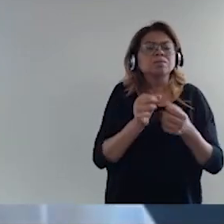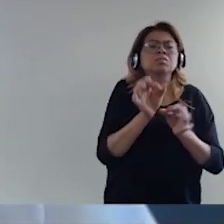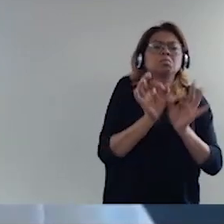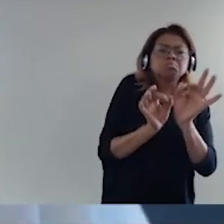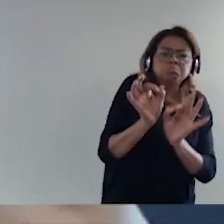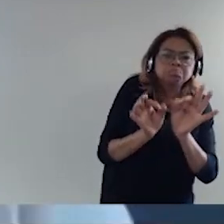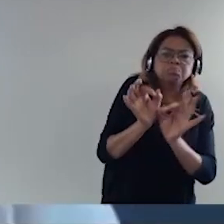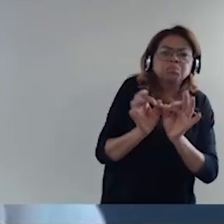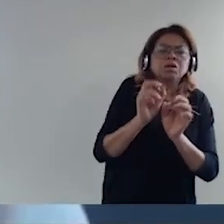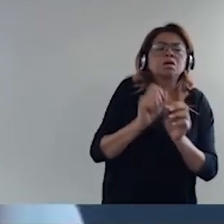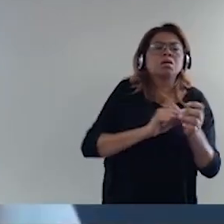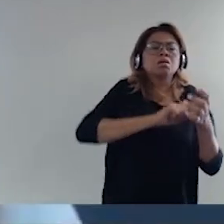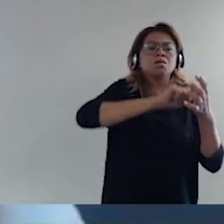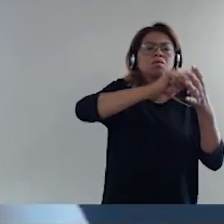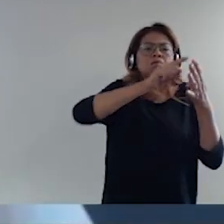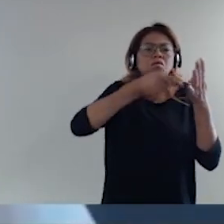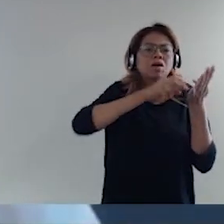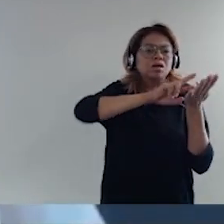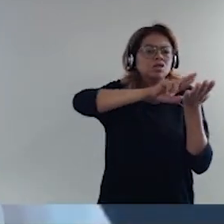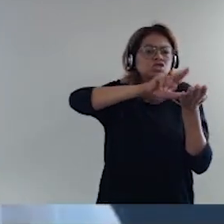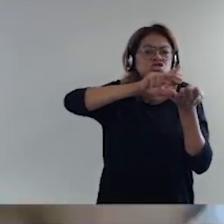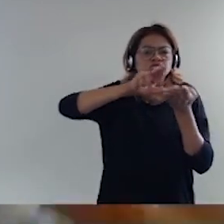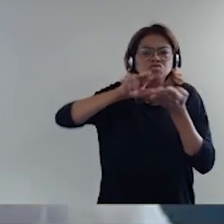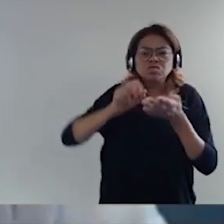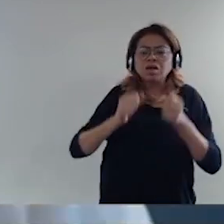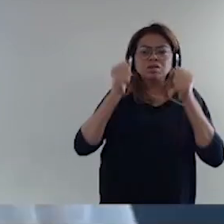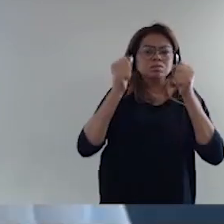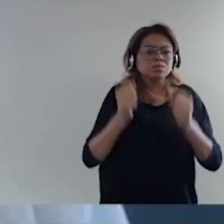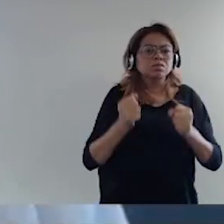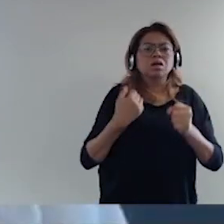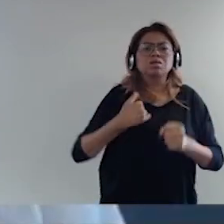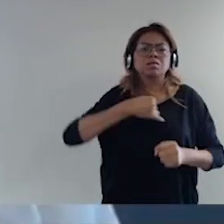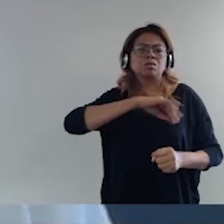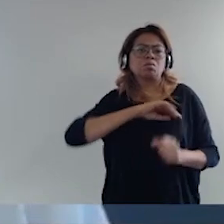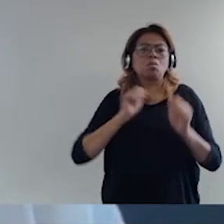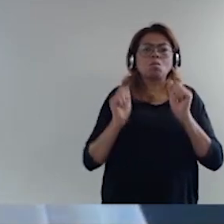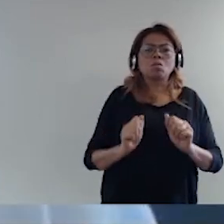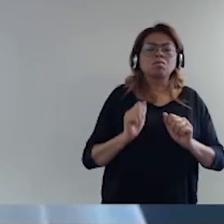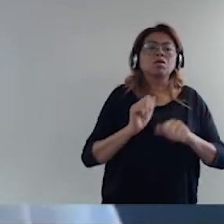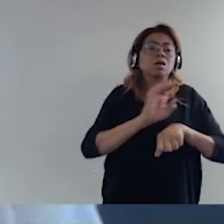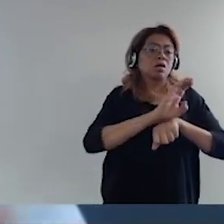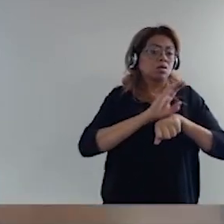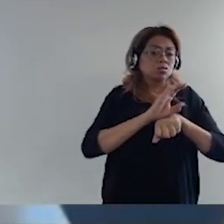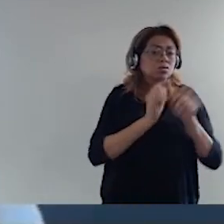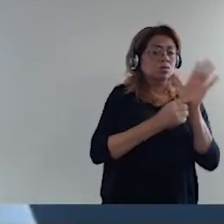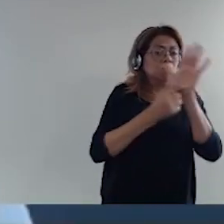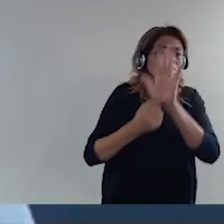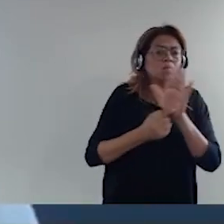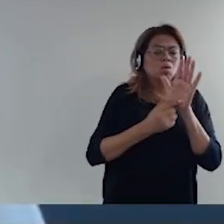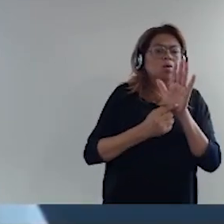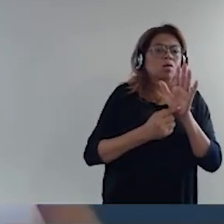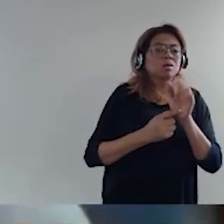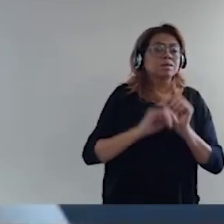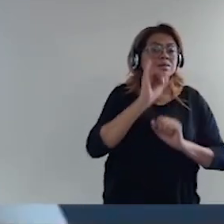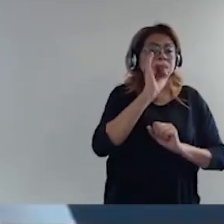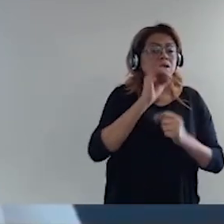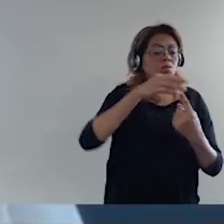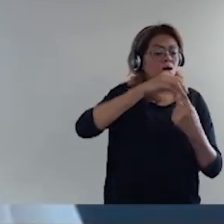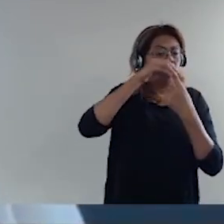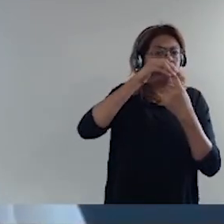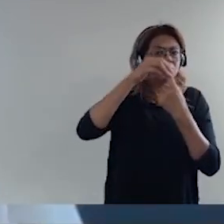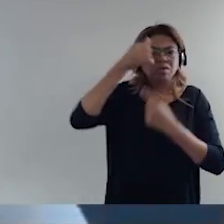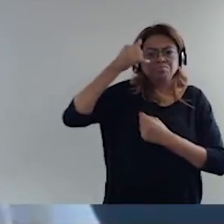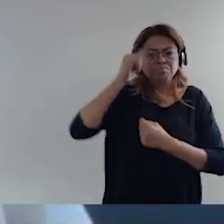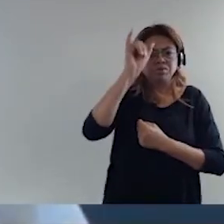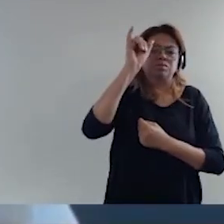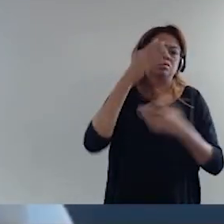institucionais para evitar essa concentração de poder, e isso é feito pela Constituição, não é? O poder se acumula e se torna,